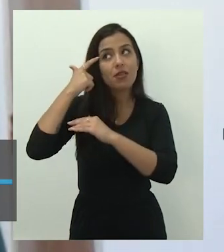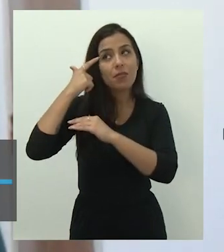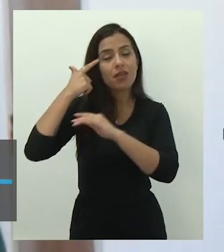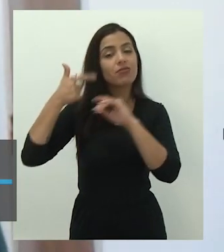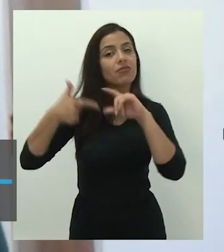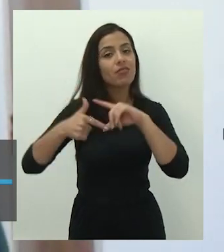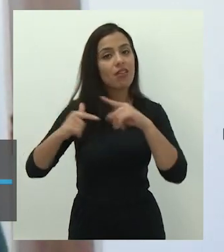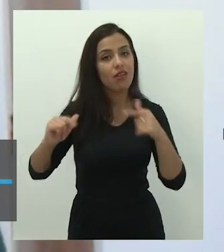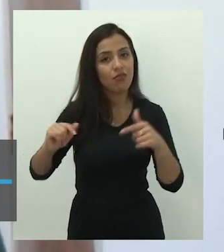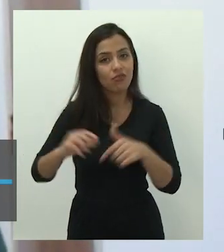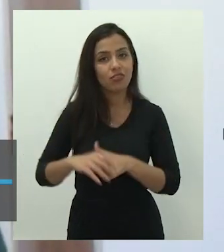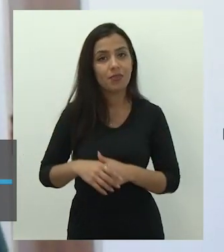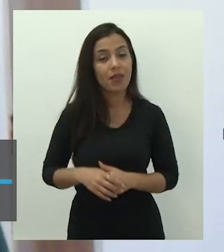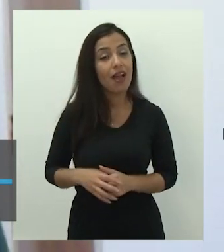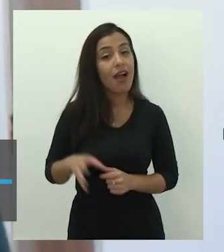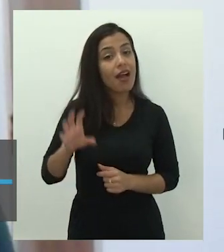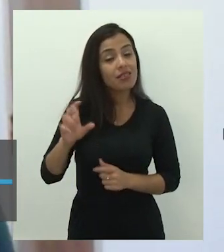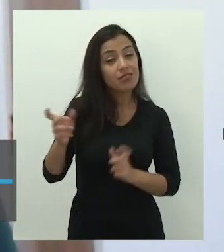vai conseguir